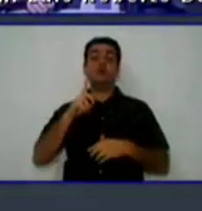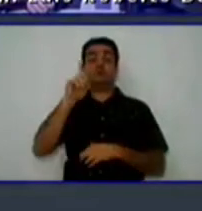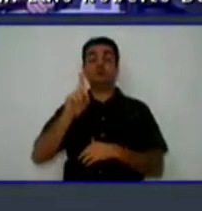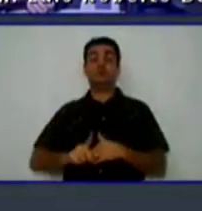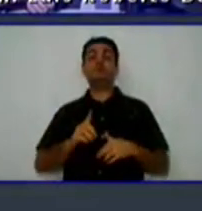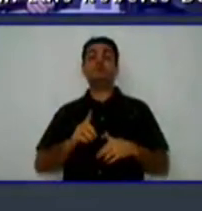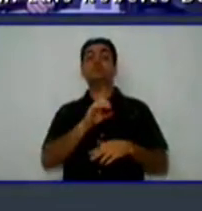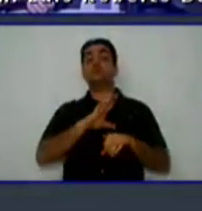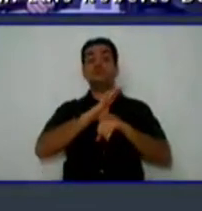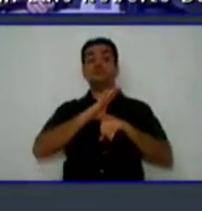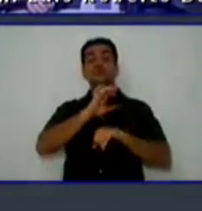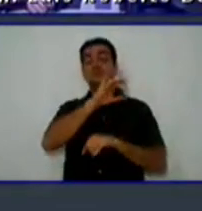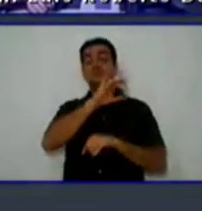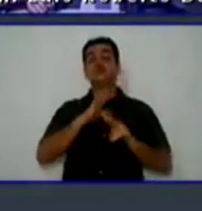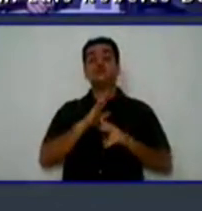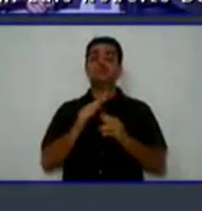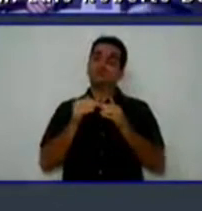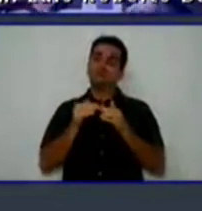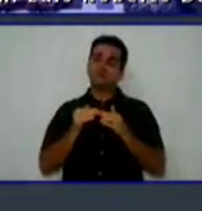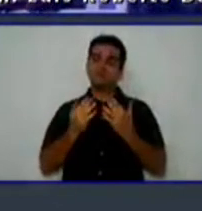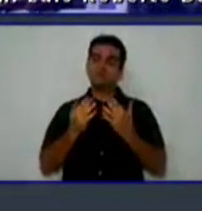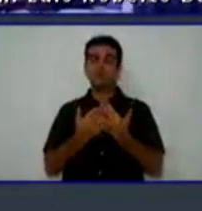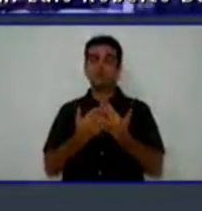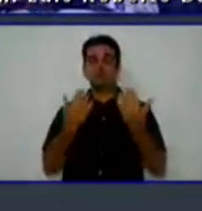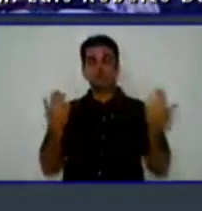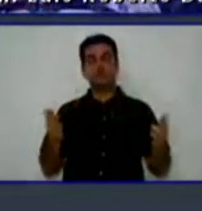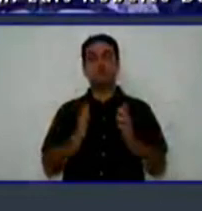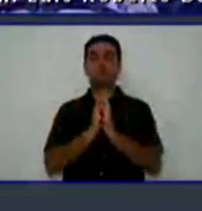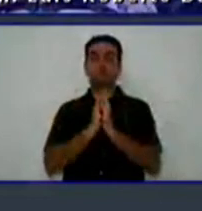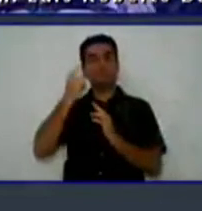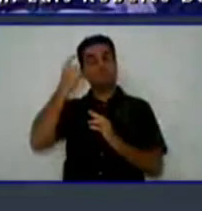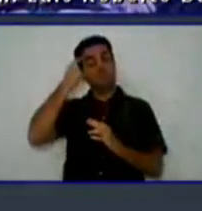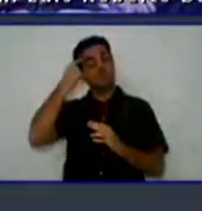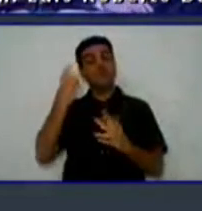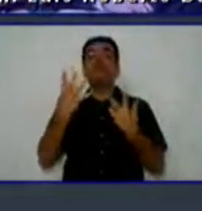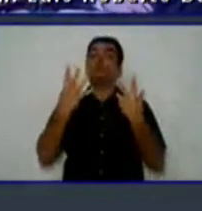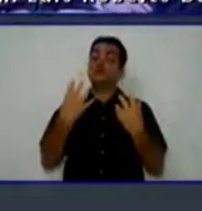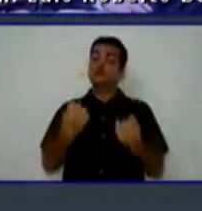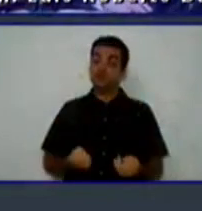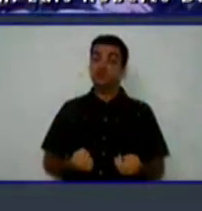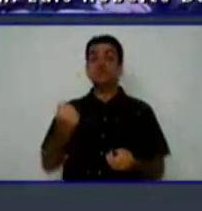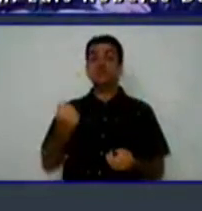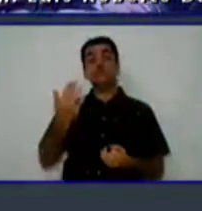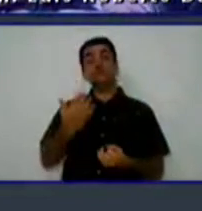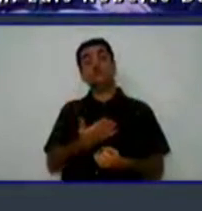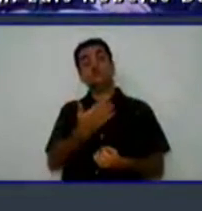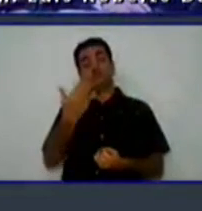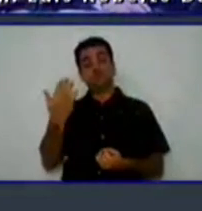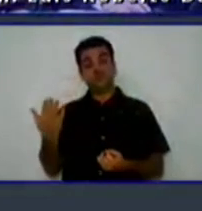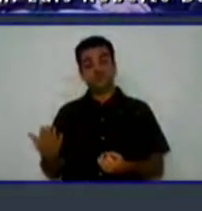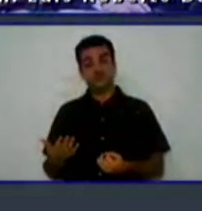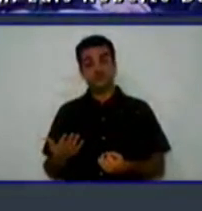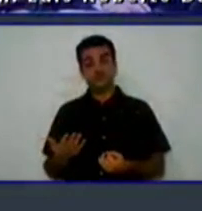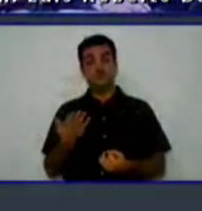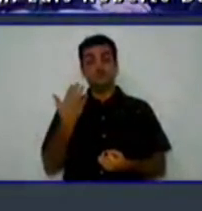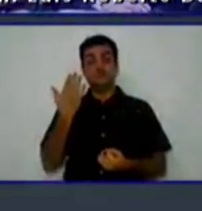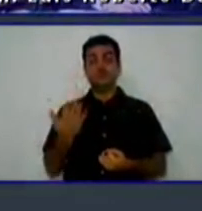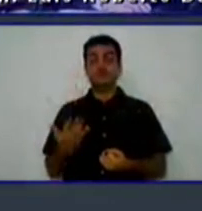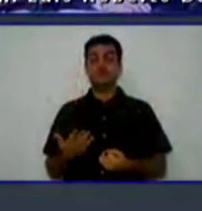dos partidos políticos. Por isso que eu peço a reconsideração, a consideração de Vossa Excelência para